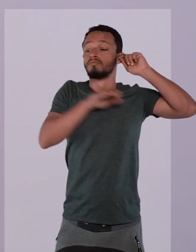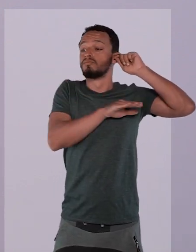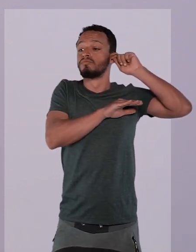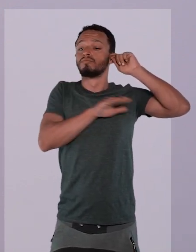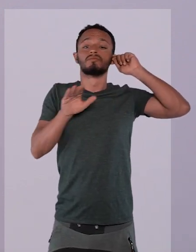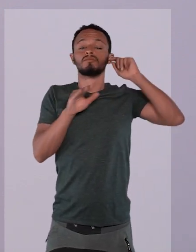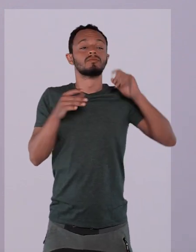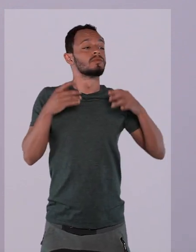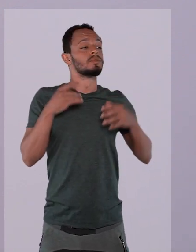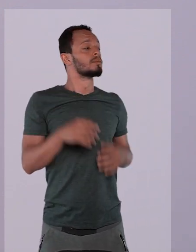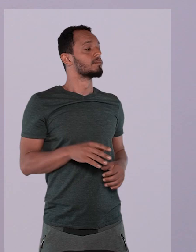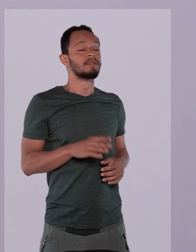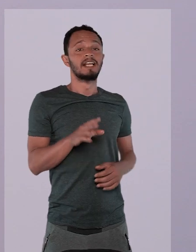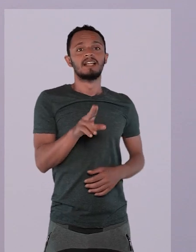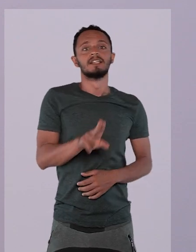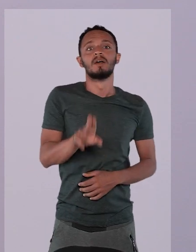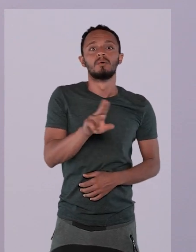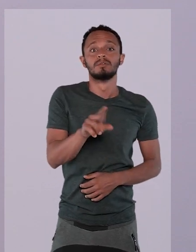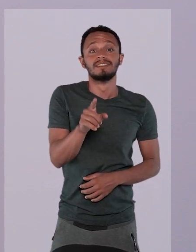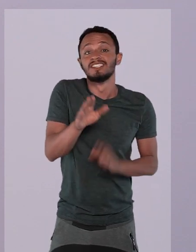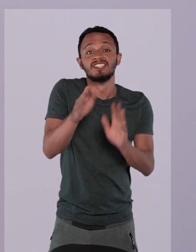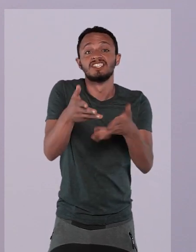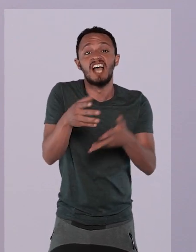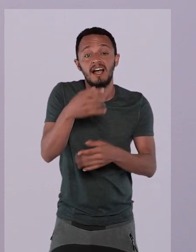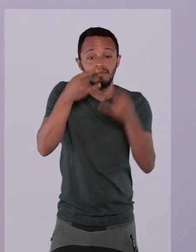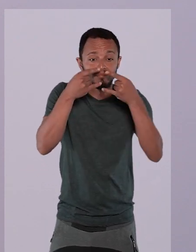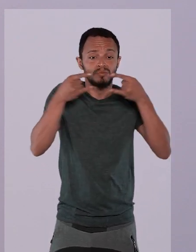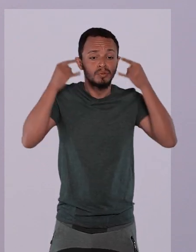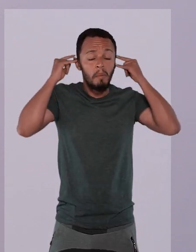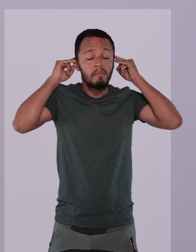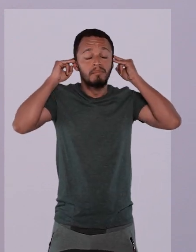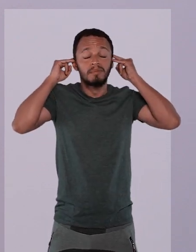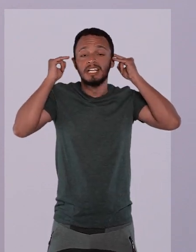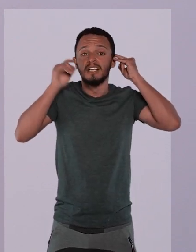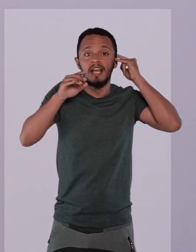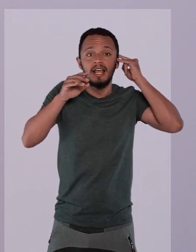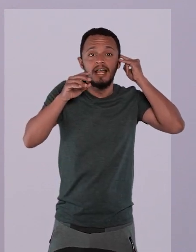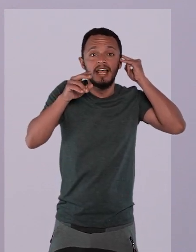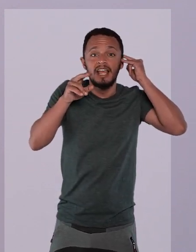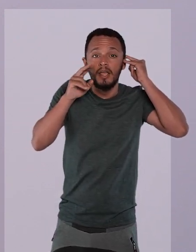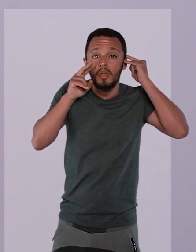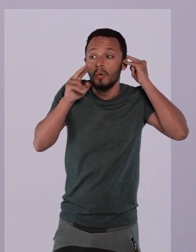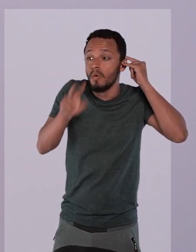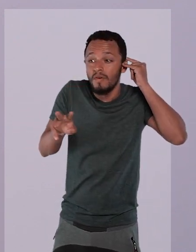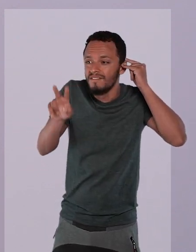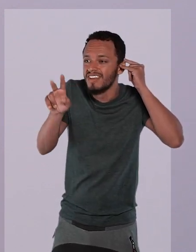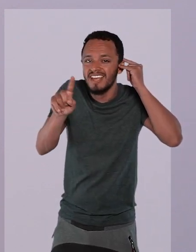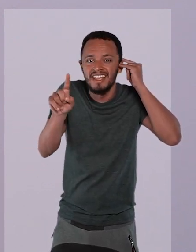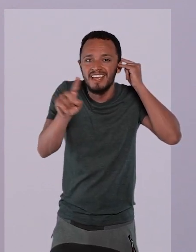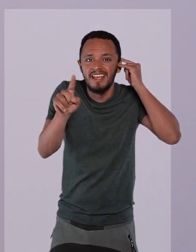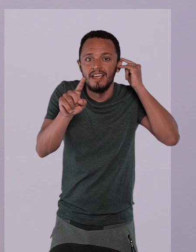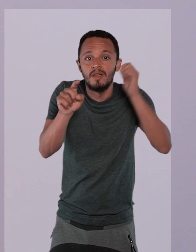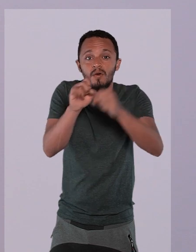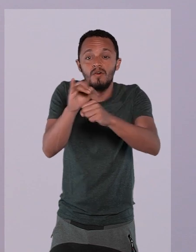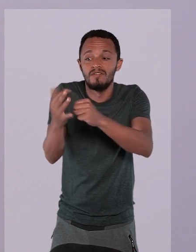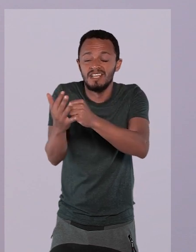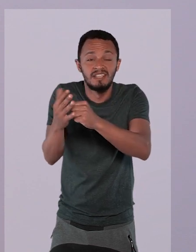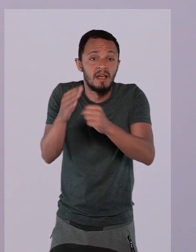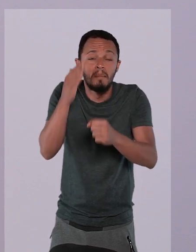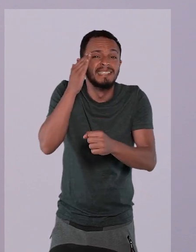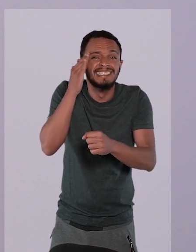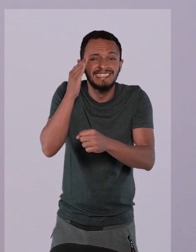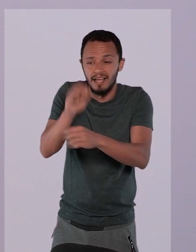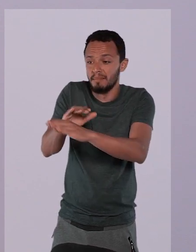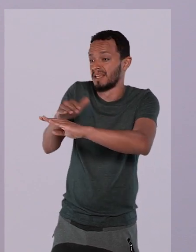São Paulo, né? Mas ela se habituou. E ela diz: a gente não vê o coronavírus, não é, Dinda? Mas a gente sabe que ele está lá fora. É